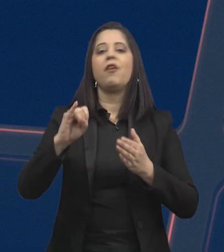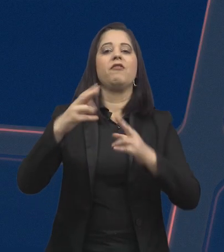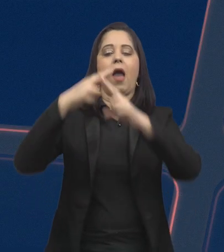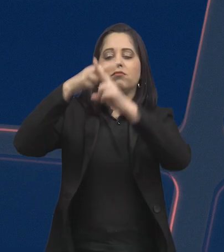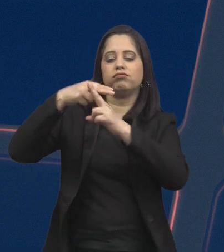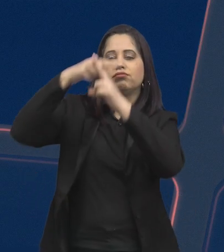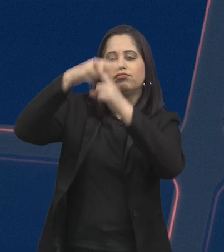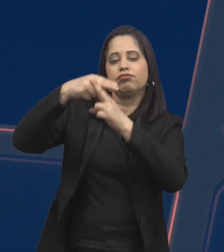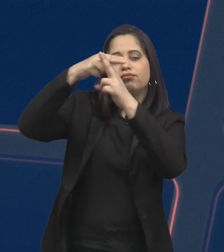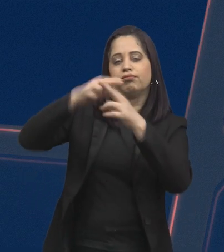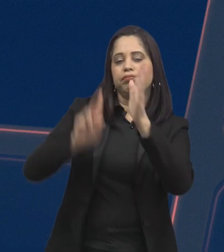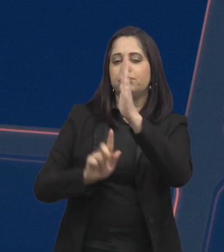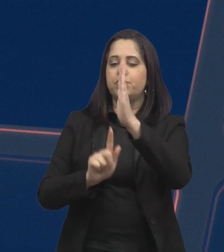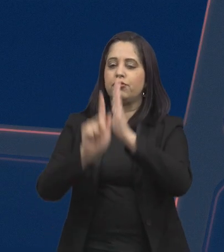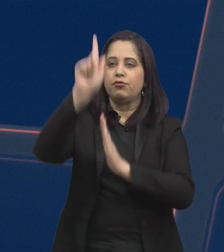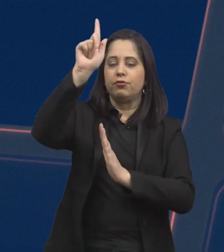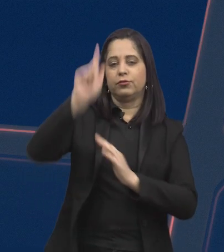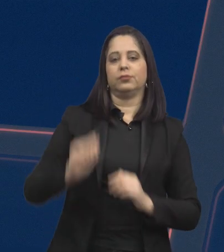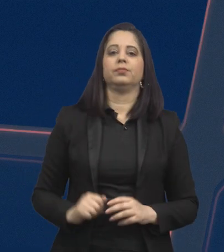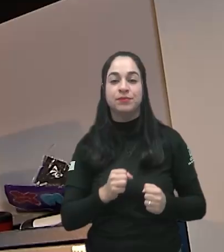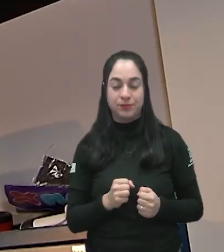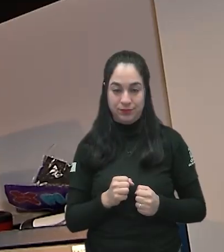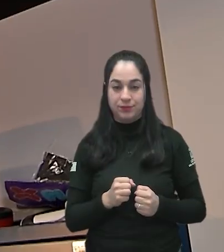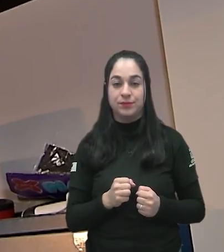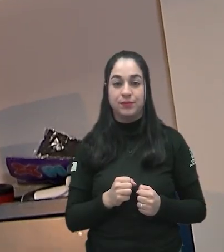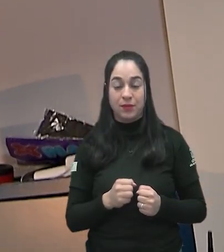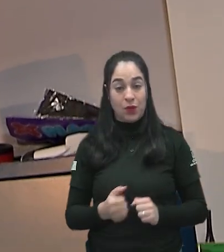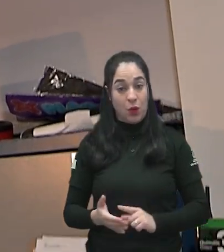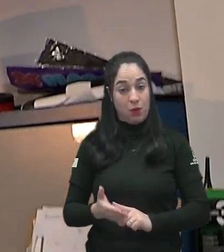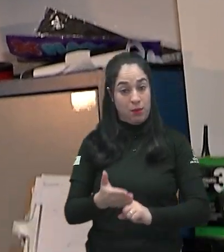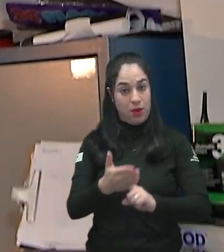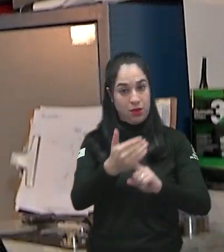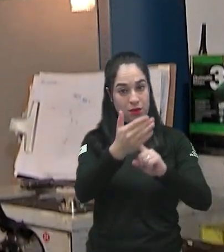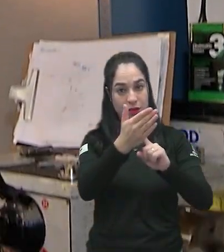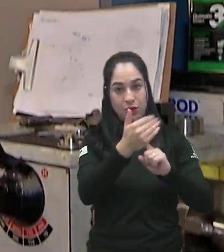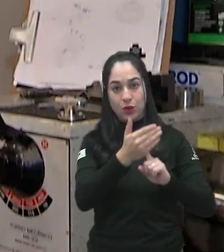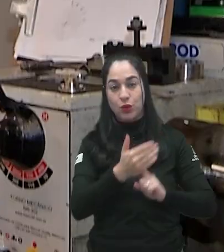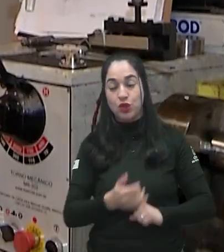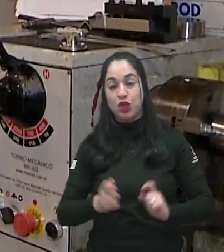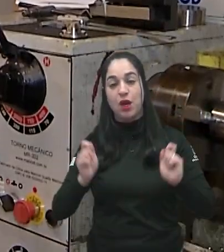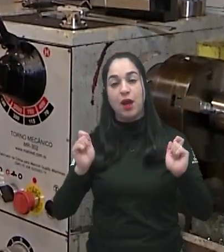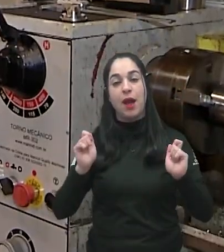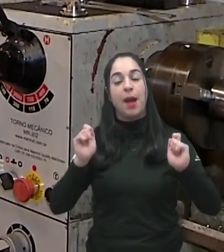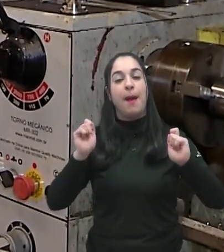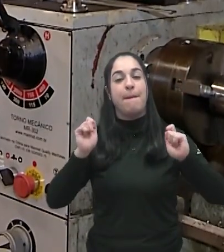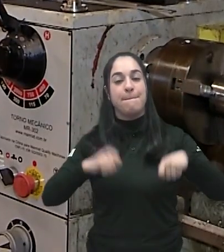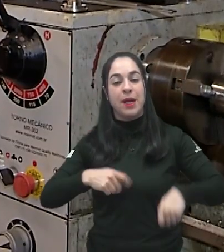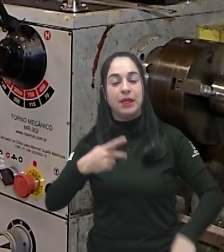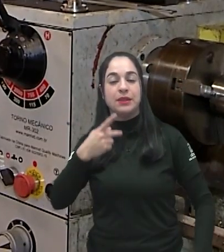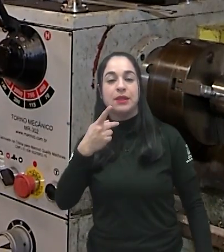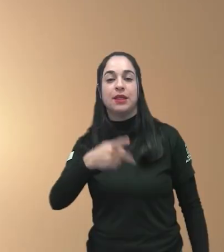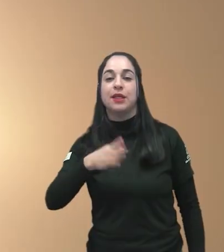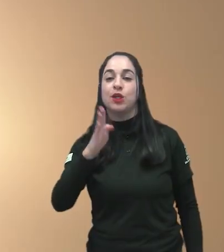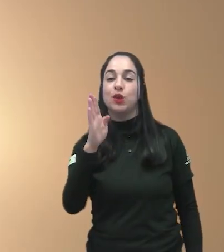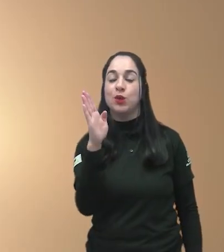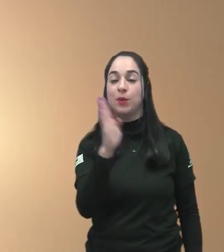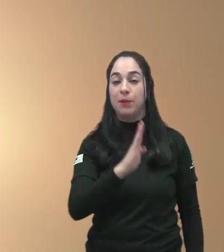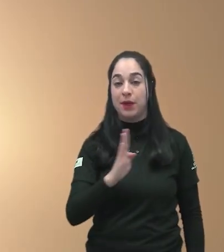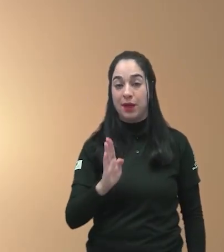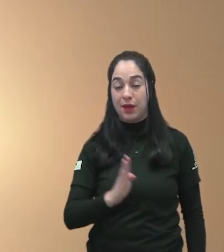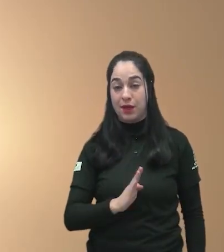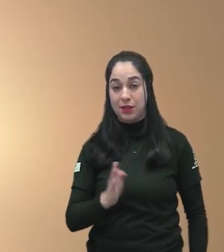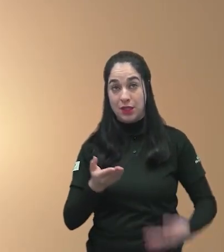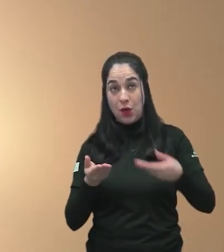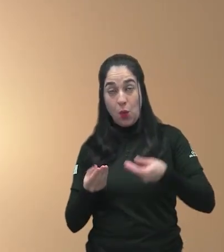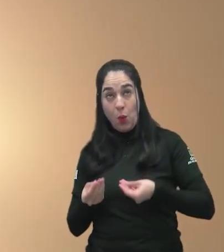para o lançamento de satélites no país. Uma tecnologia pioneira e capaz de levar satélites brasileiros